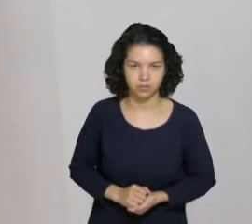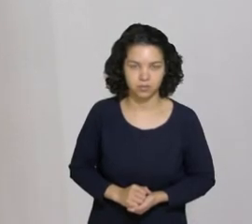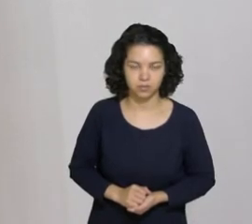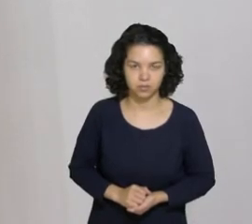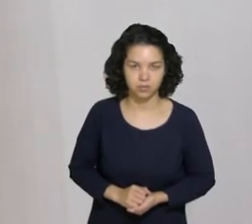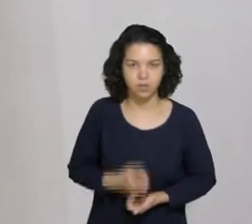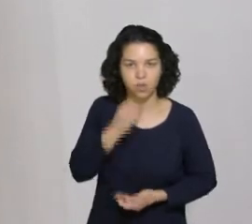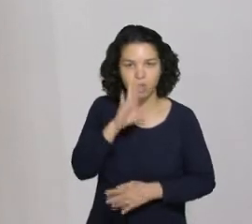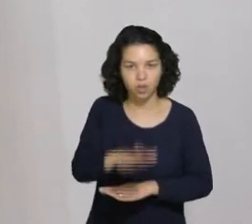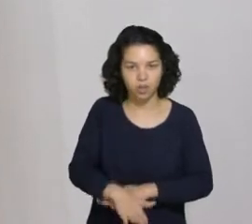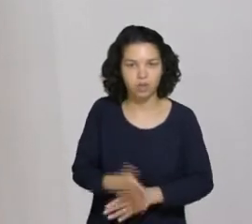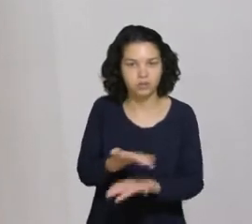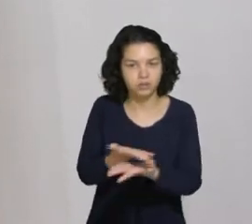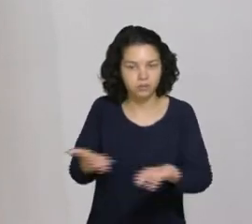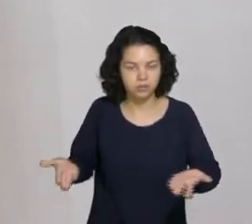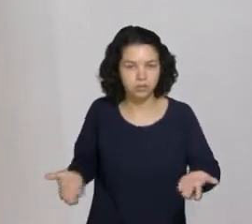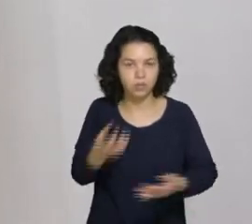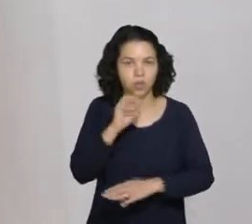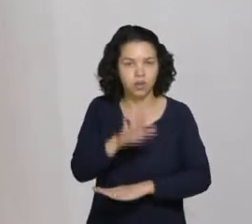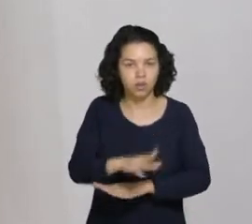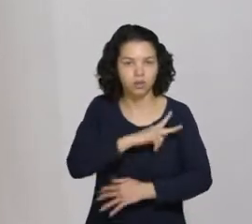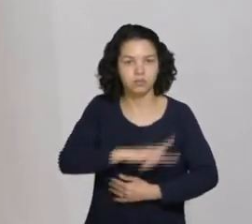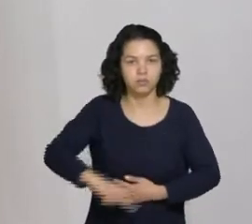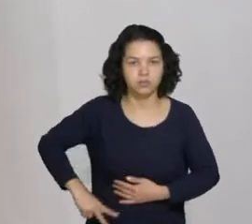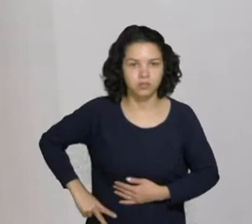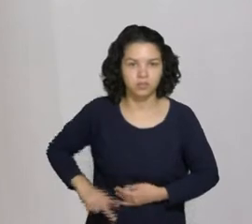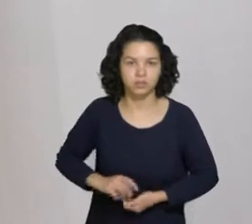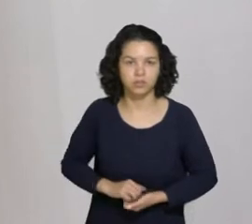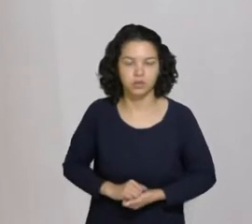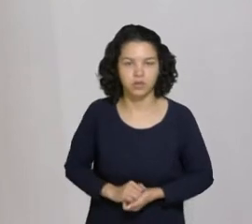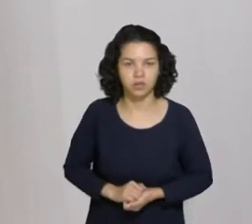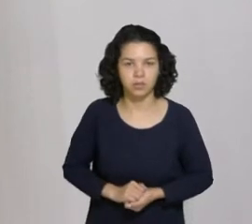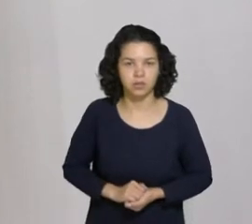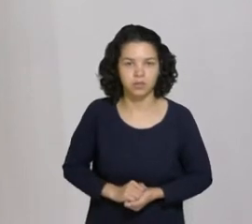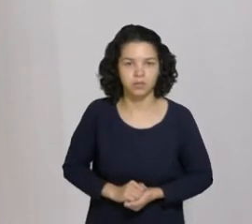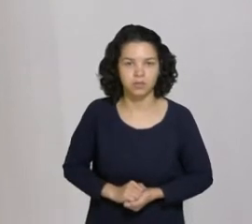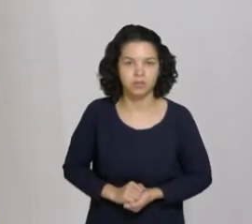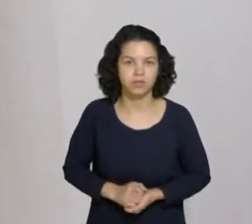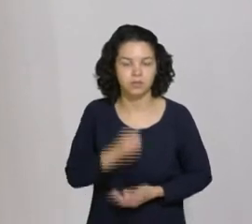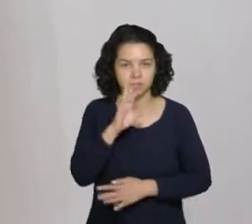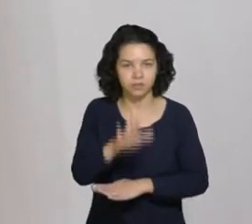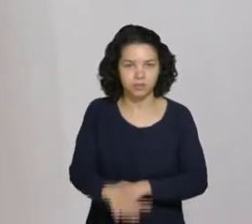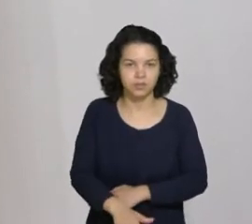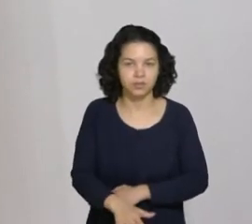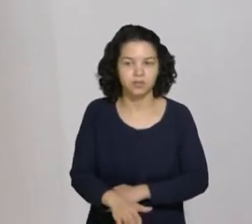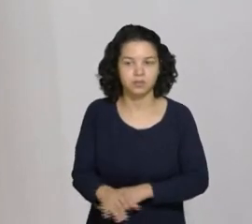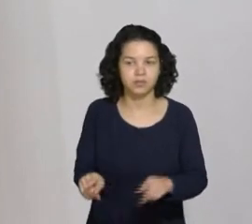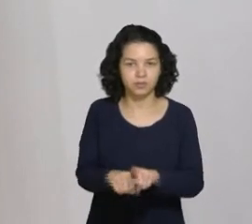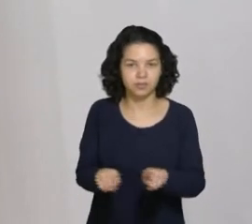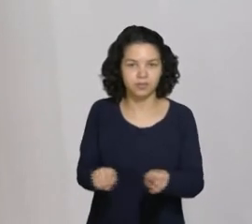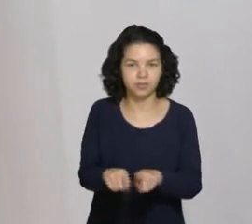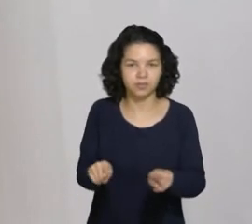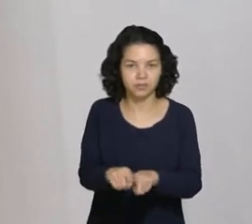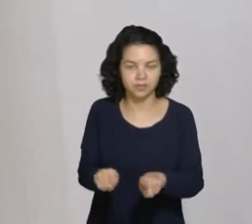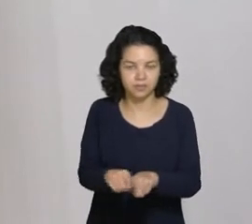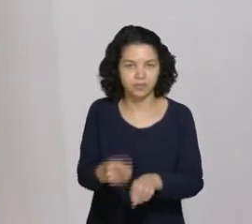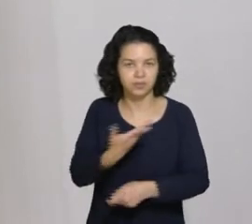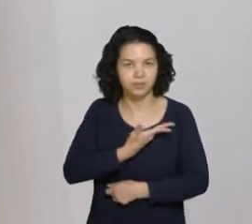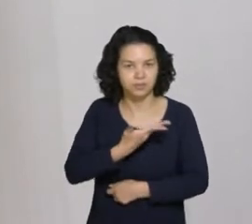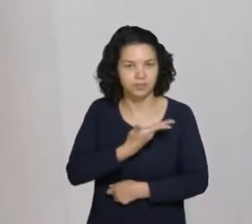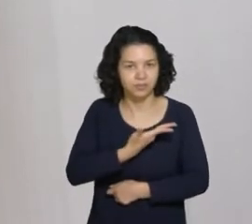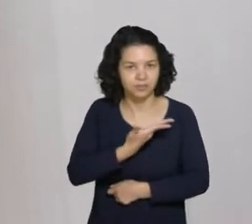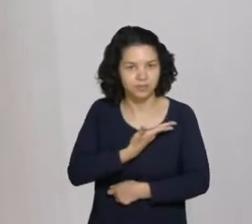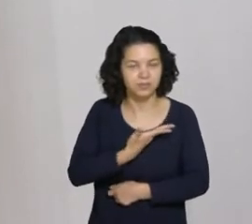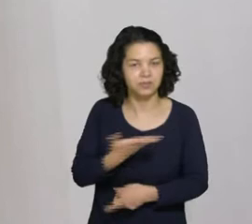Oi boa tarde colegas Boa tarde Presidente meu boa tarde também o nosso colega aqui hoje